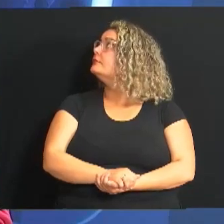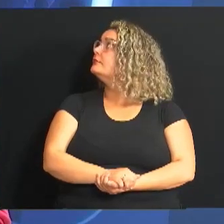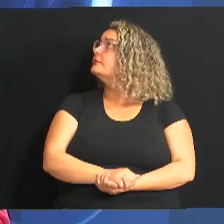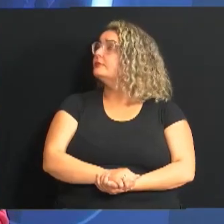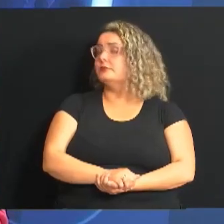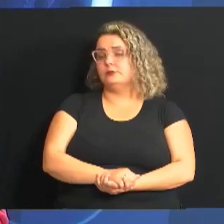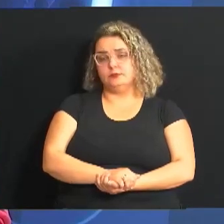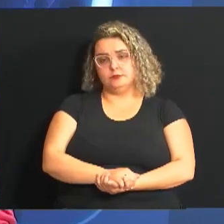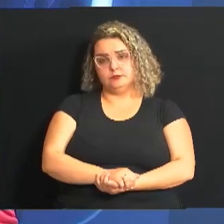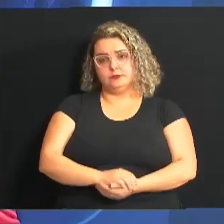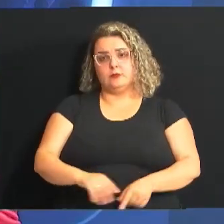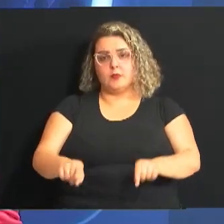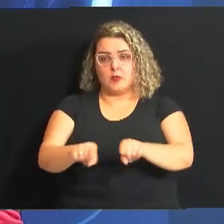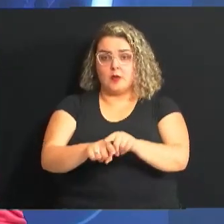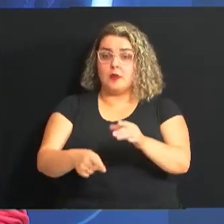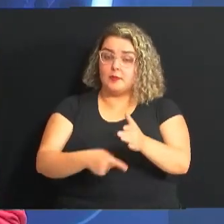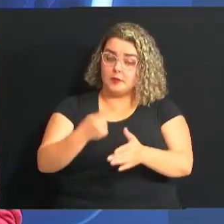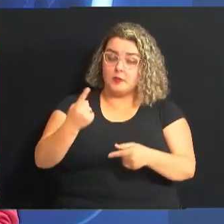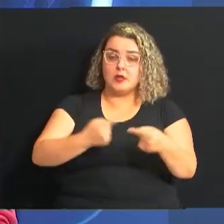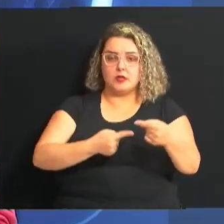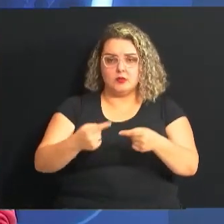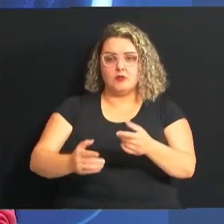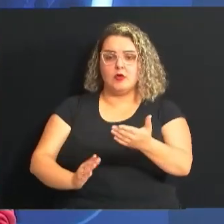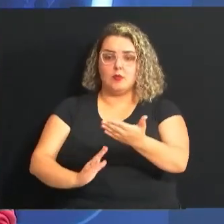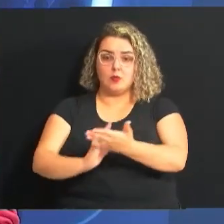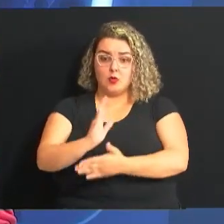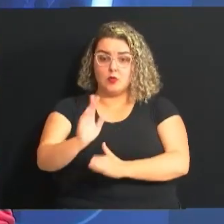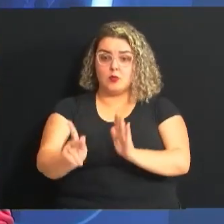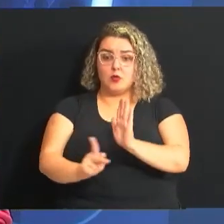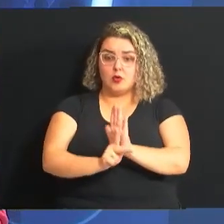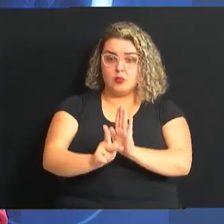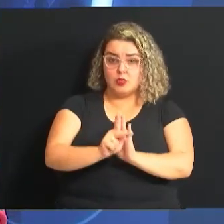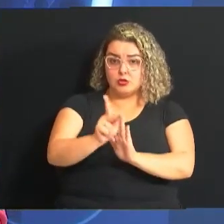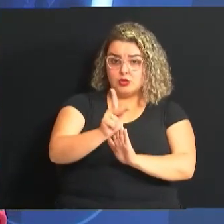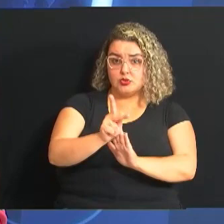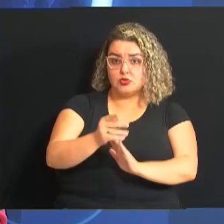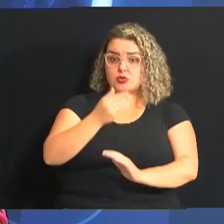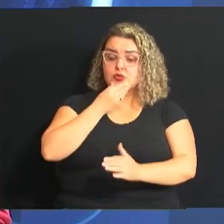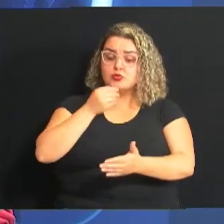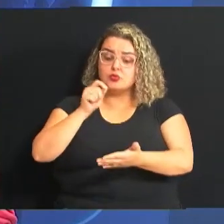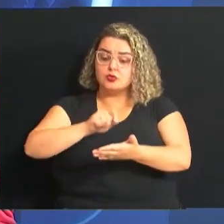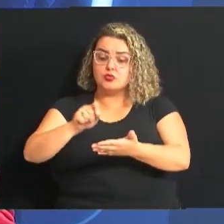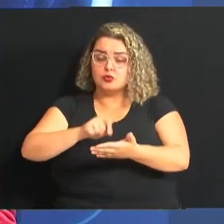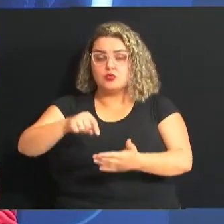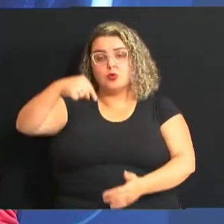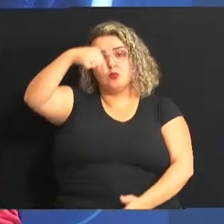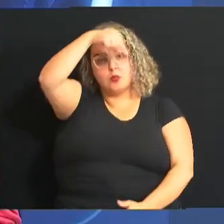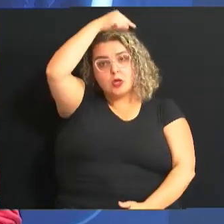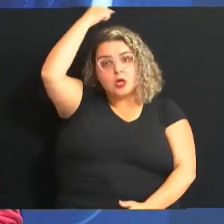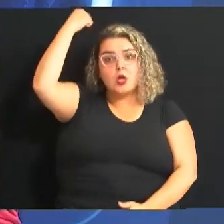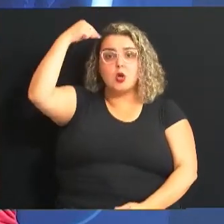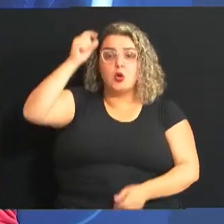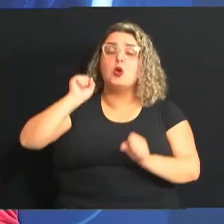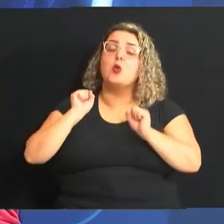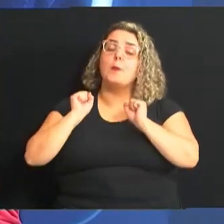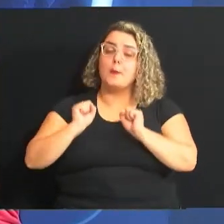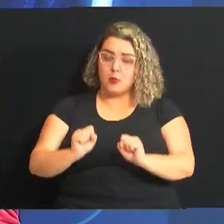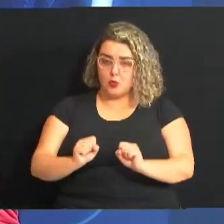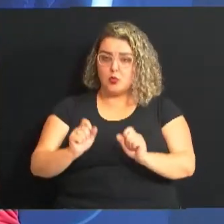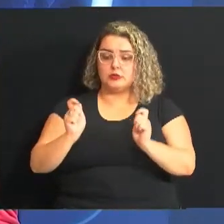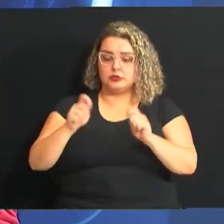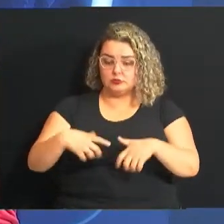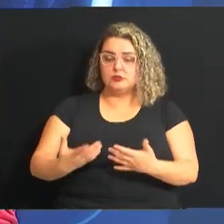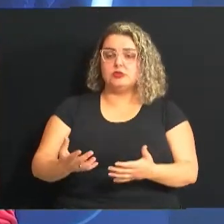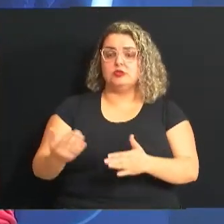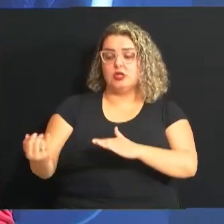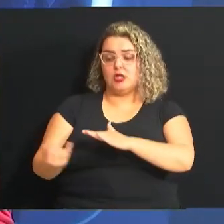Também em primeira discussão foi aprovado o projeto de autoria do vereador Paulo Gaspar, que possibilita a instituição